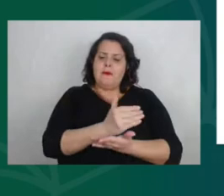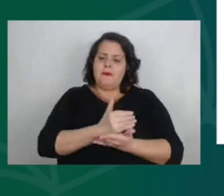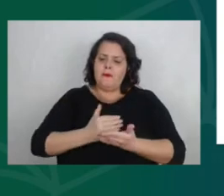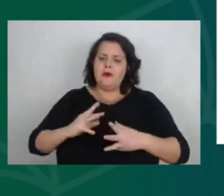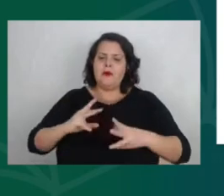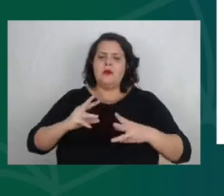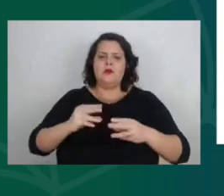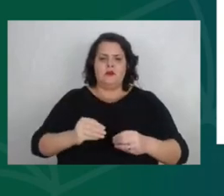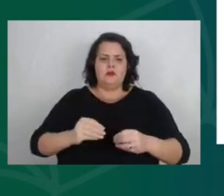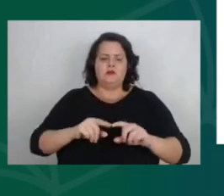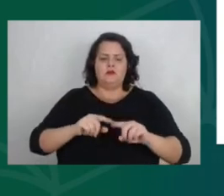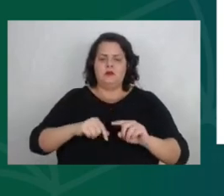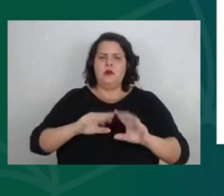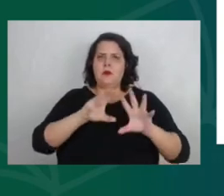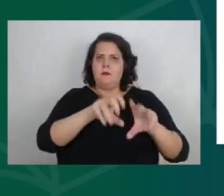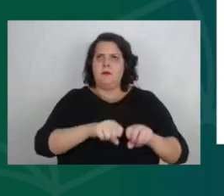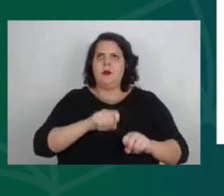própria Sabesp